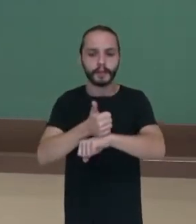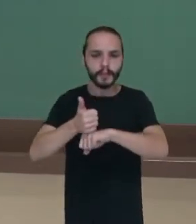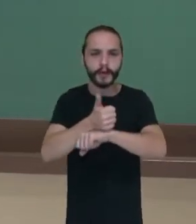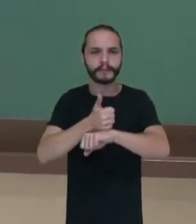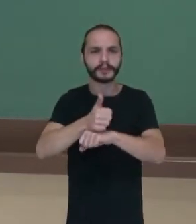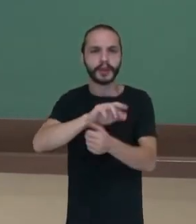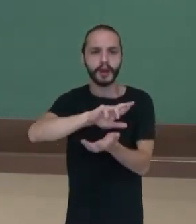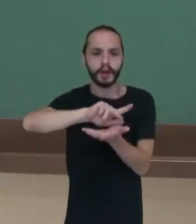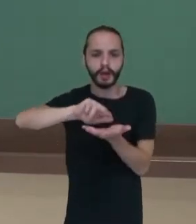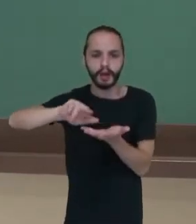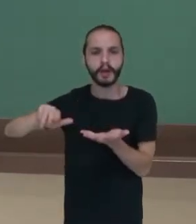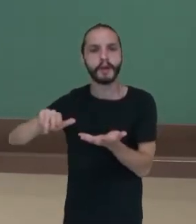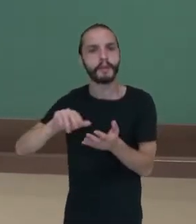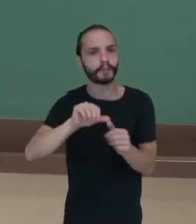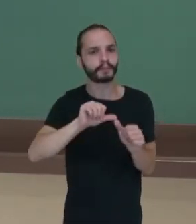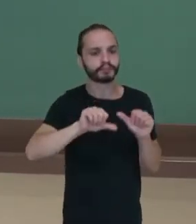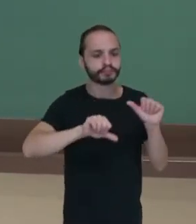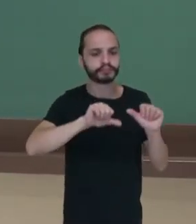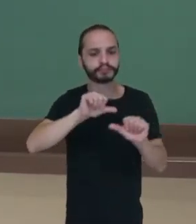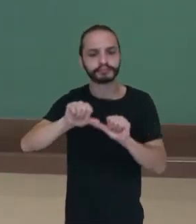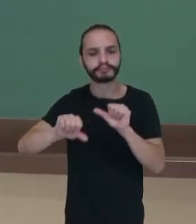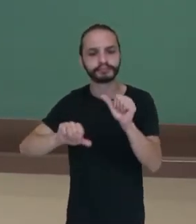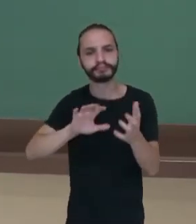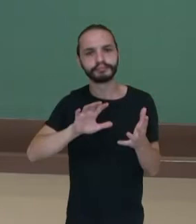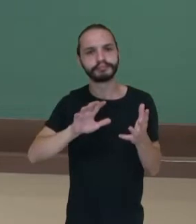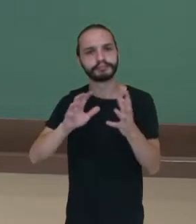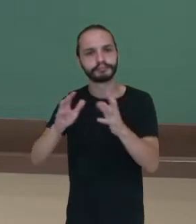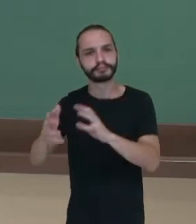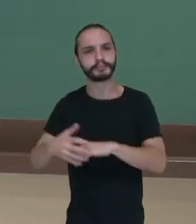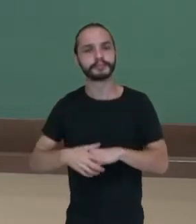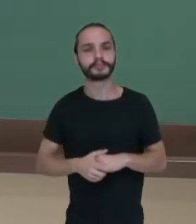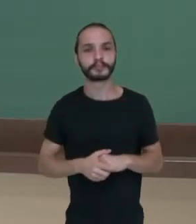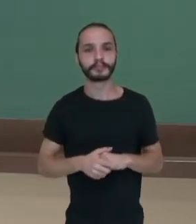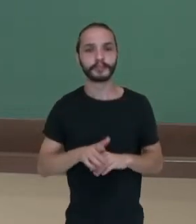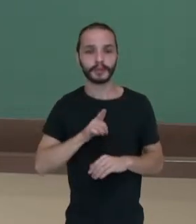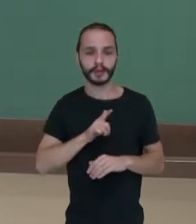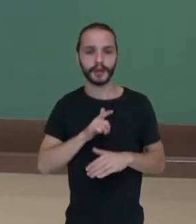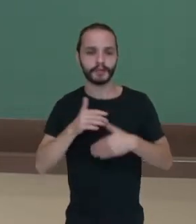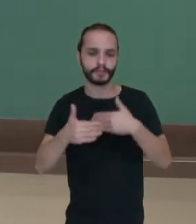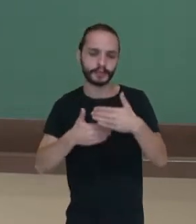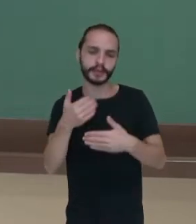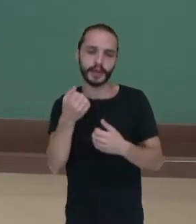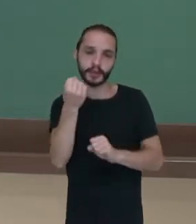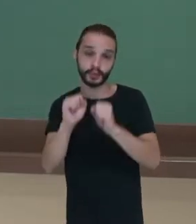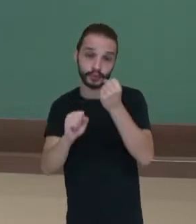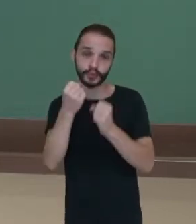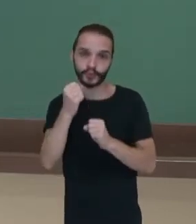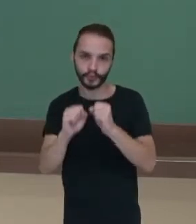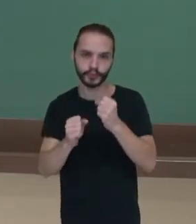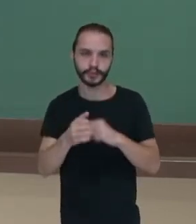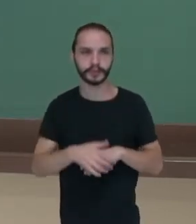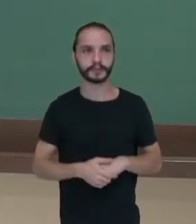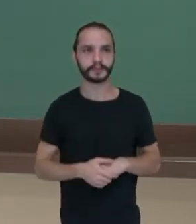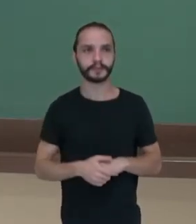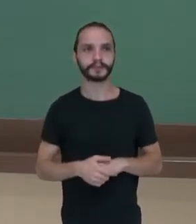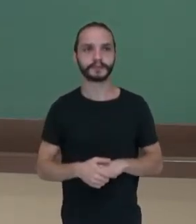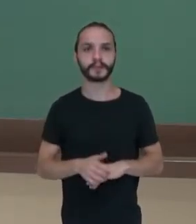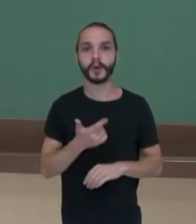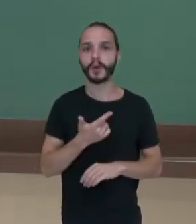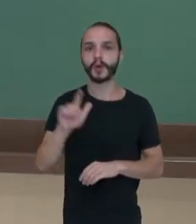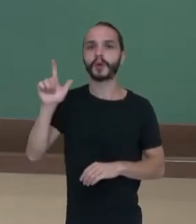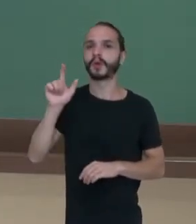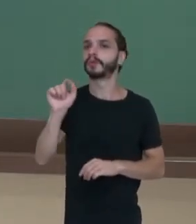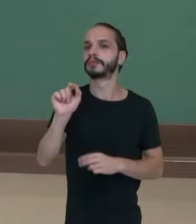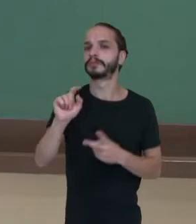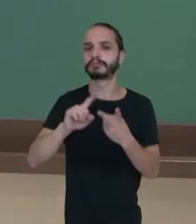em geral, vão se modificando quando eu tenho ali o processo de industrialização, por exemplo. Outro fator, o processo